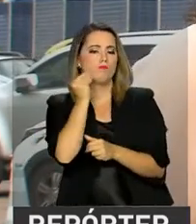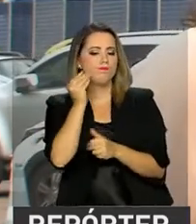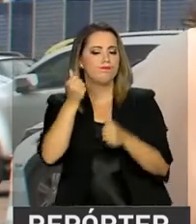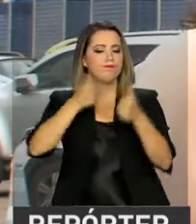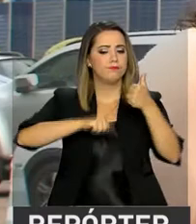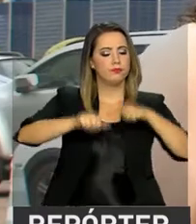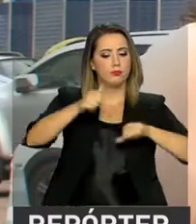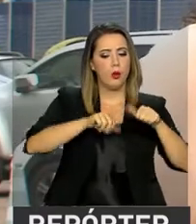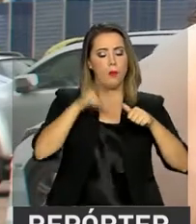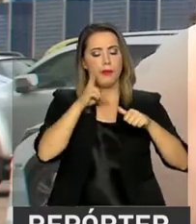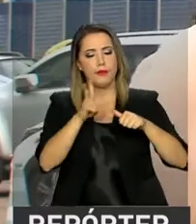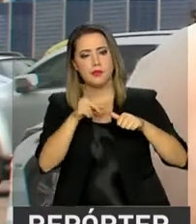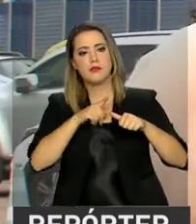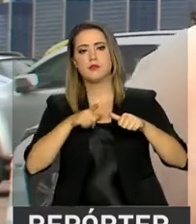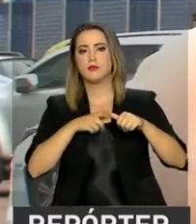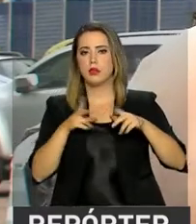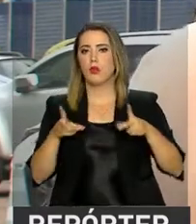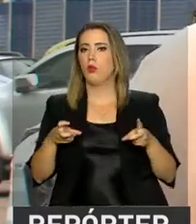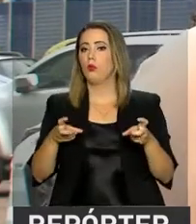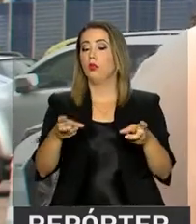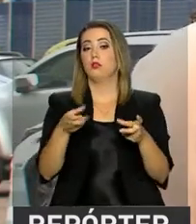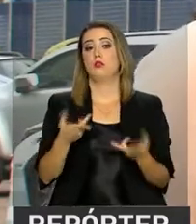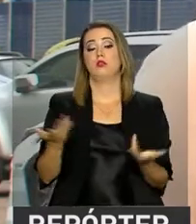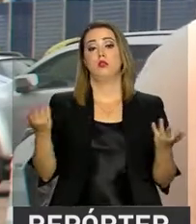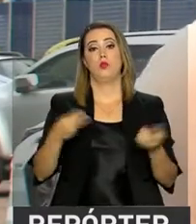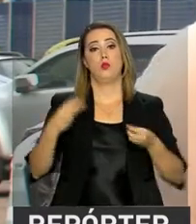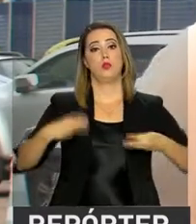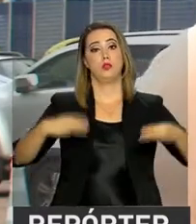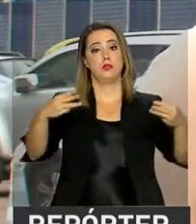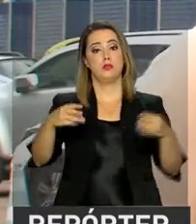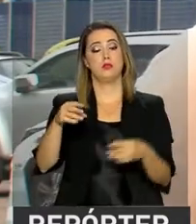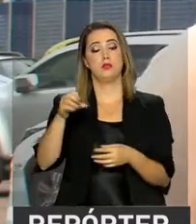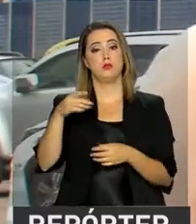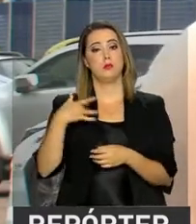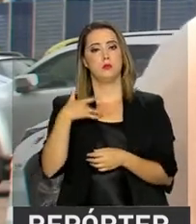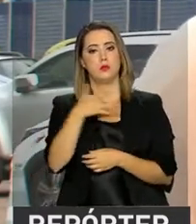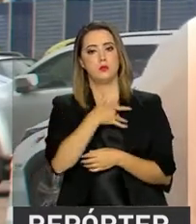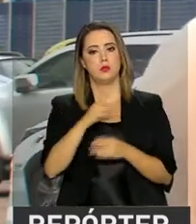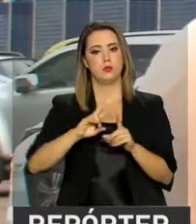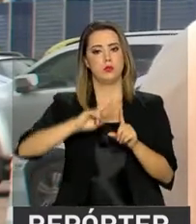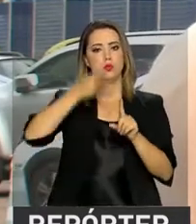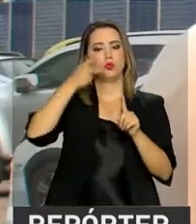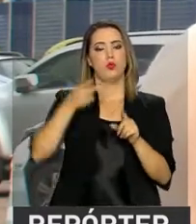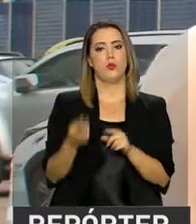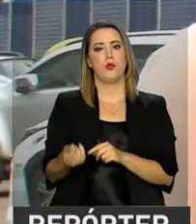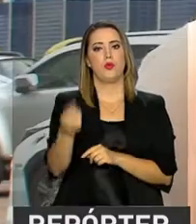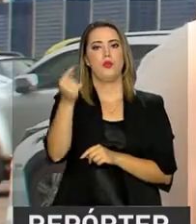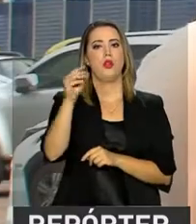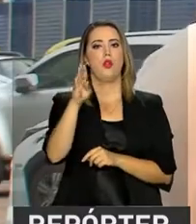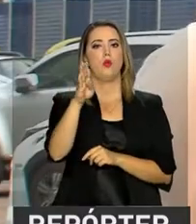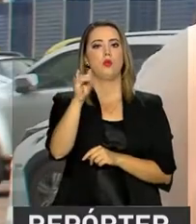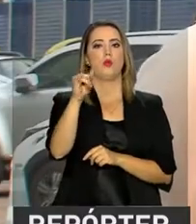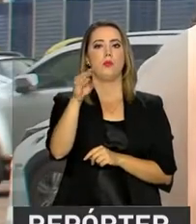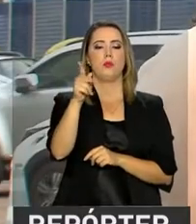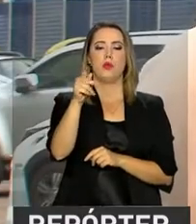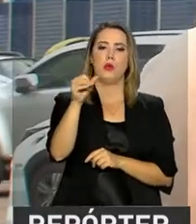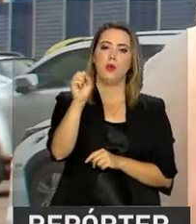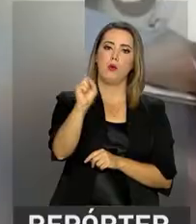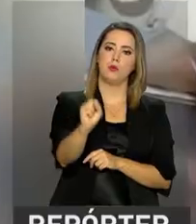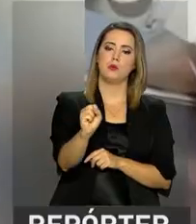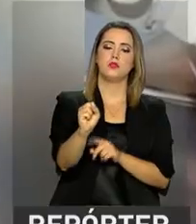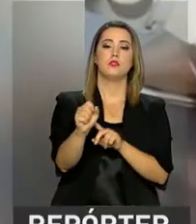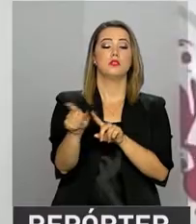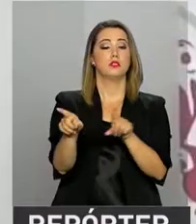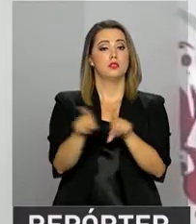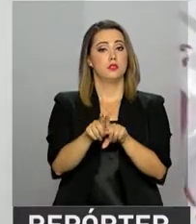diagnóstico o ministério da saúde reajustou os valores repassados para procedimentos como a biópsia e a função